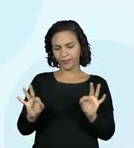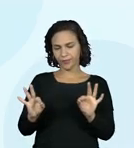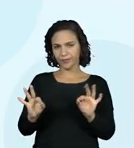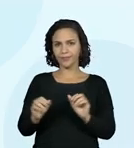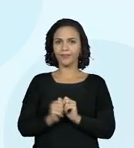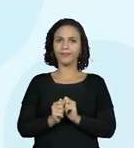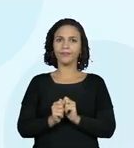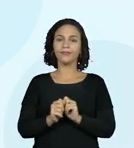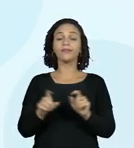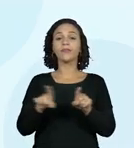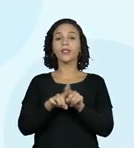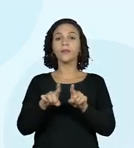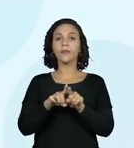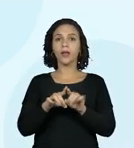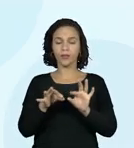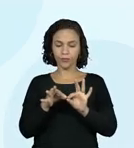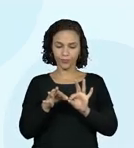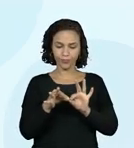e possuem também